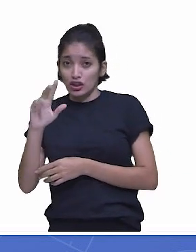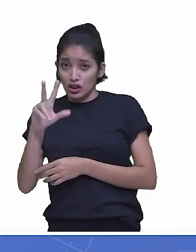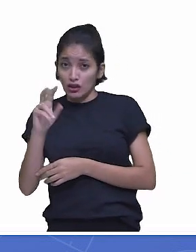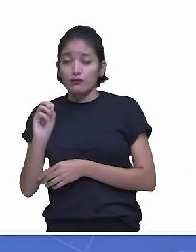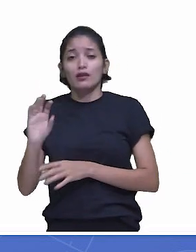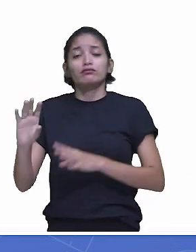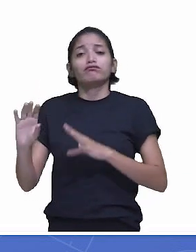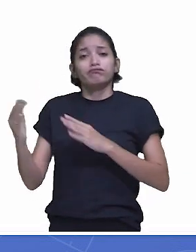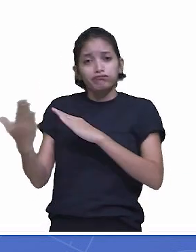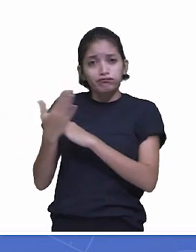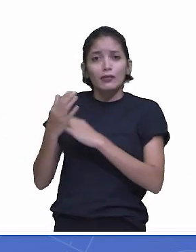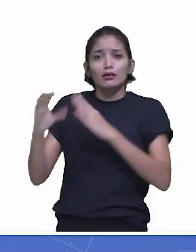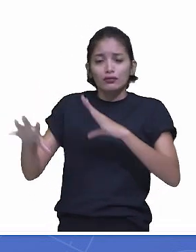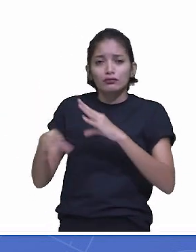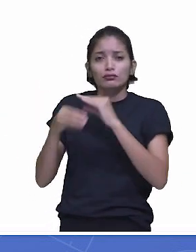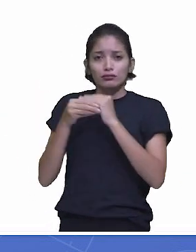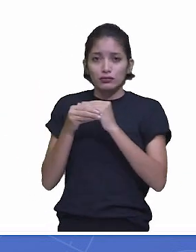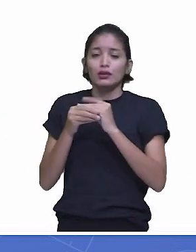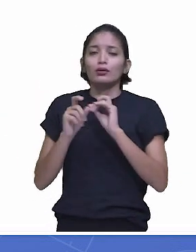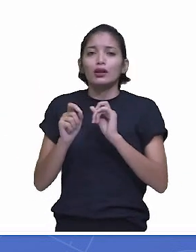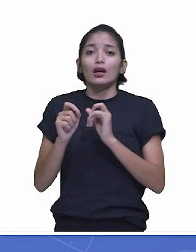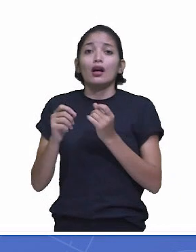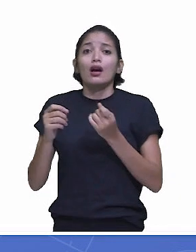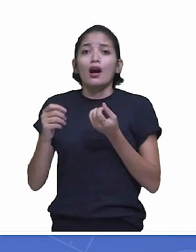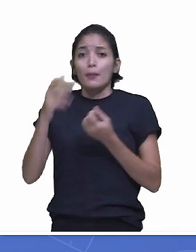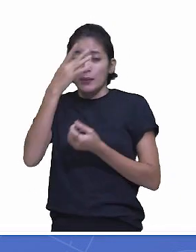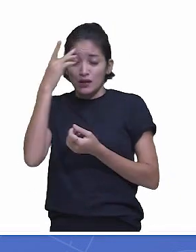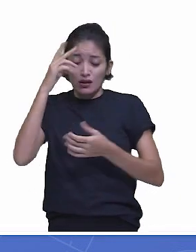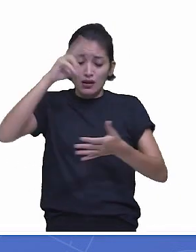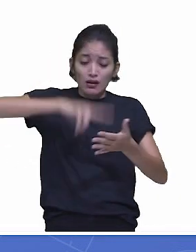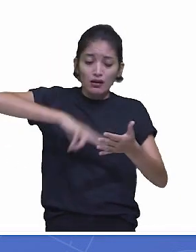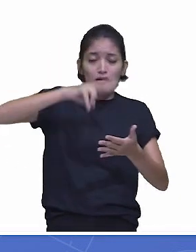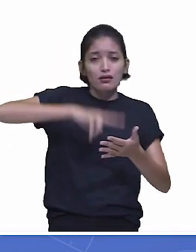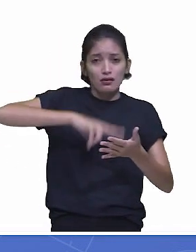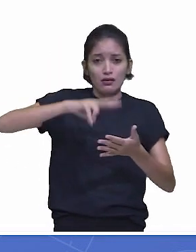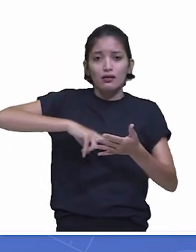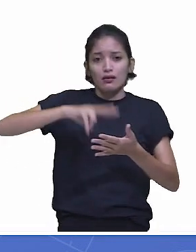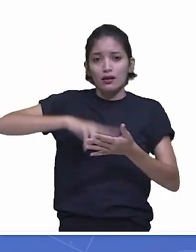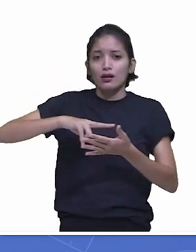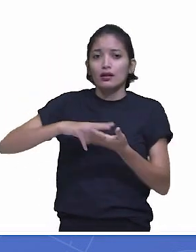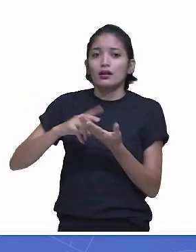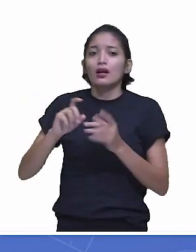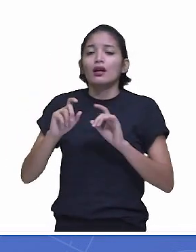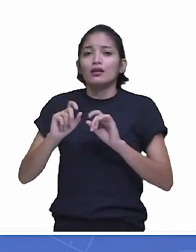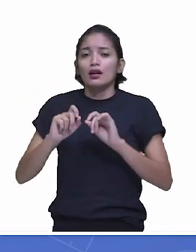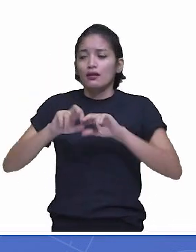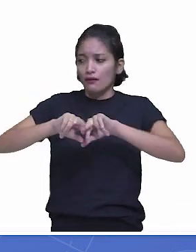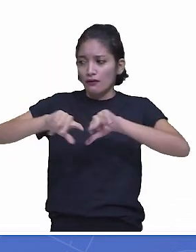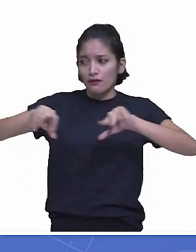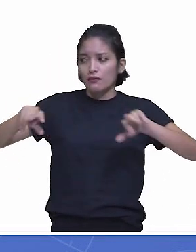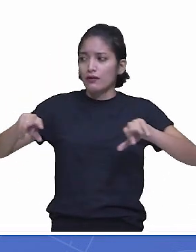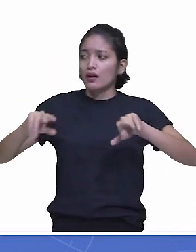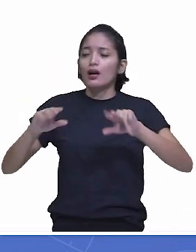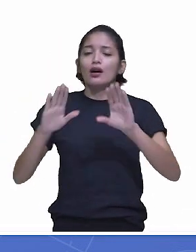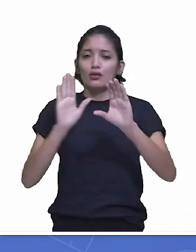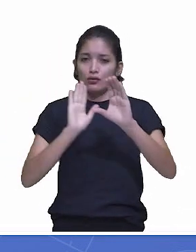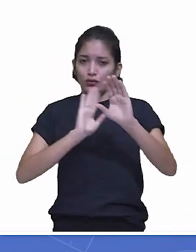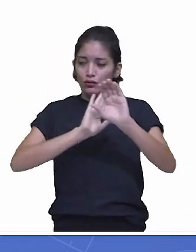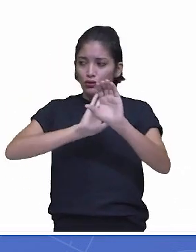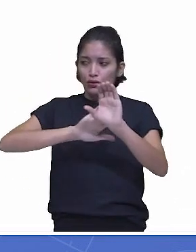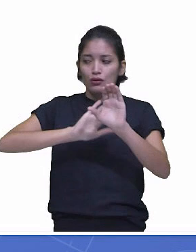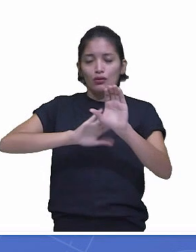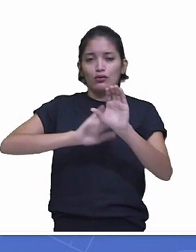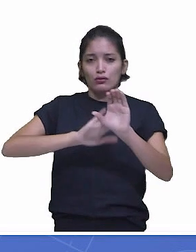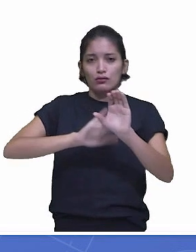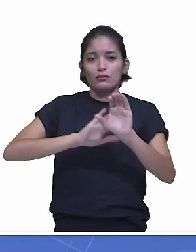o enunciador procura, lembrem, pessoal, função conativa, apelativa, aquela que tem a intenção de influenciar. Vamos